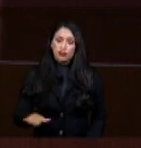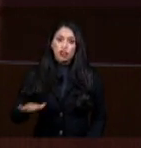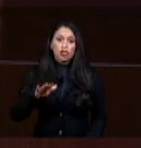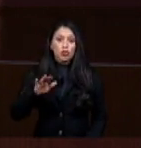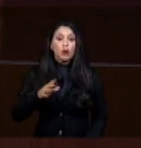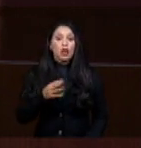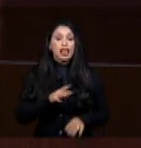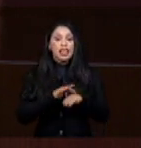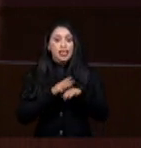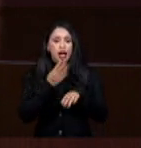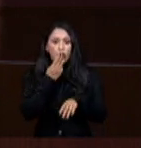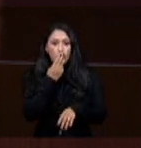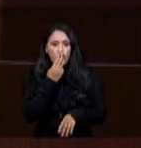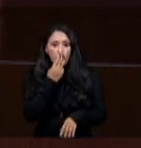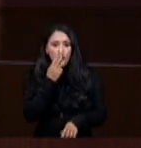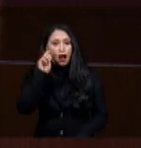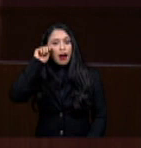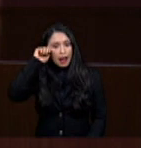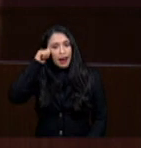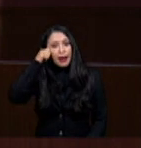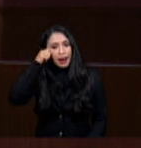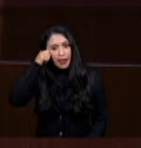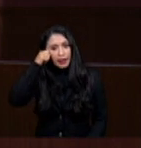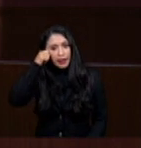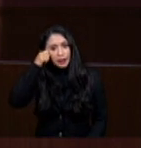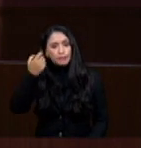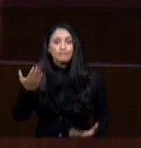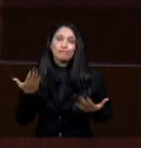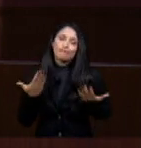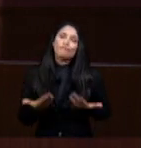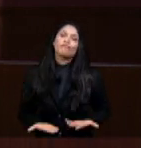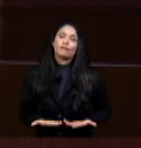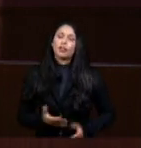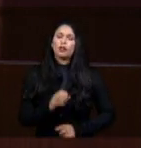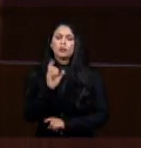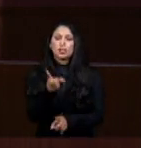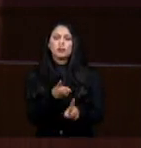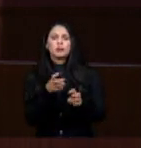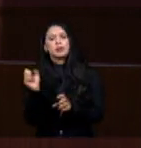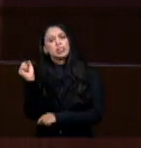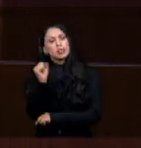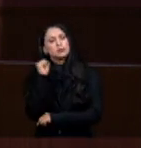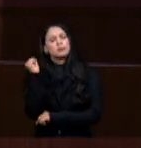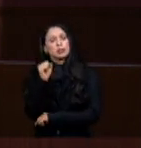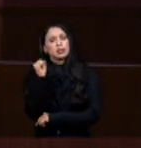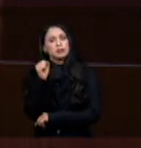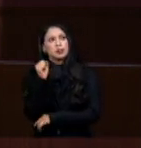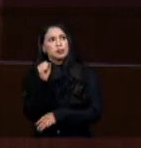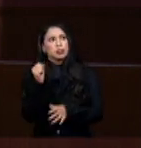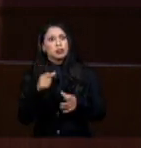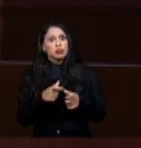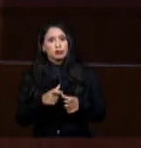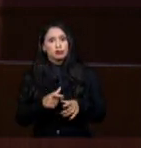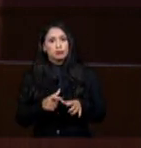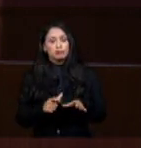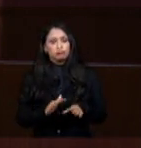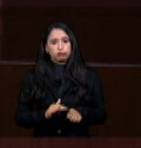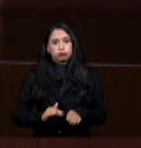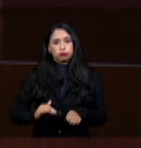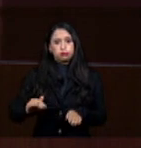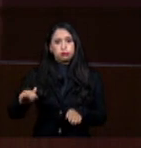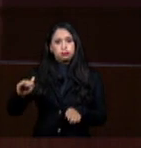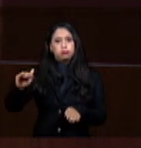negra essencialmente E isso se agrava em particular Quando essas dimensões se sobrepõe